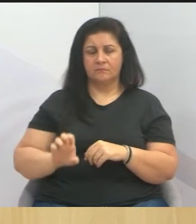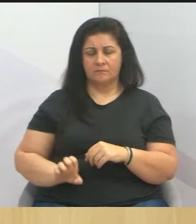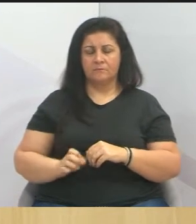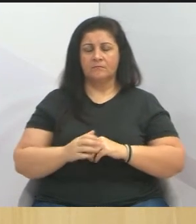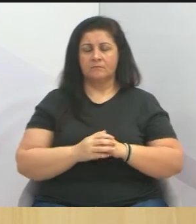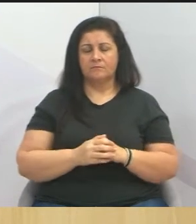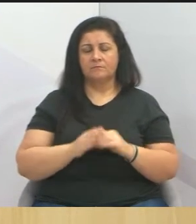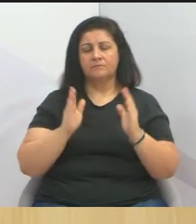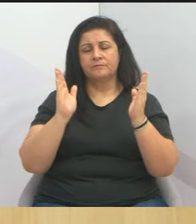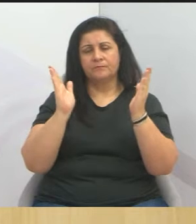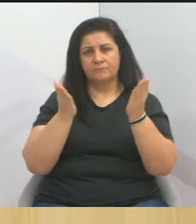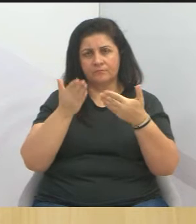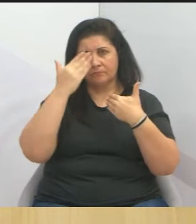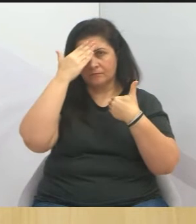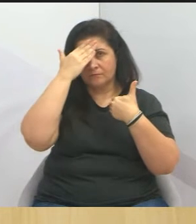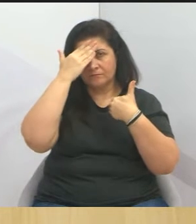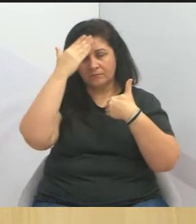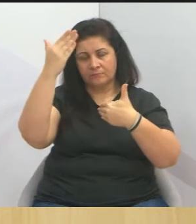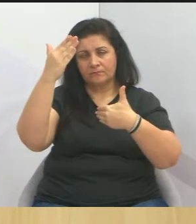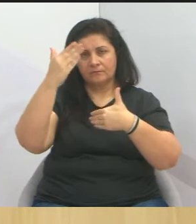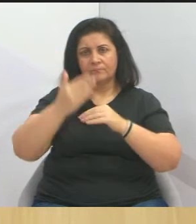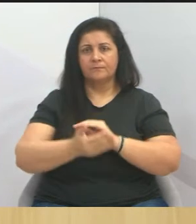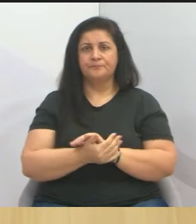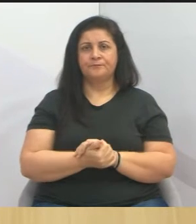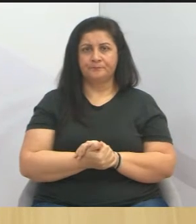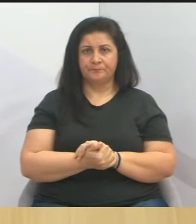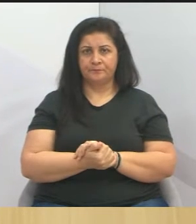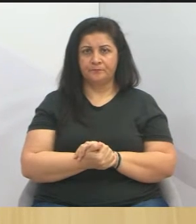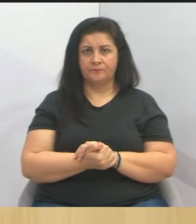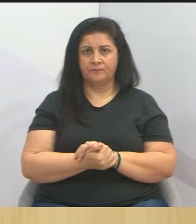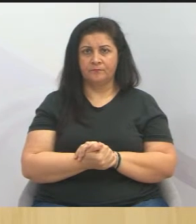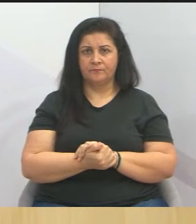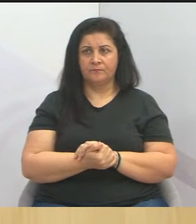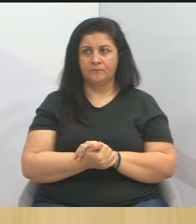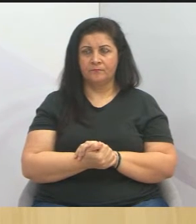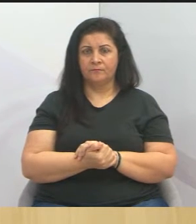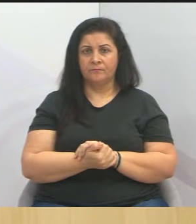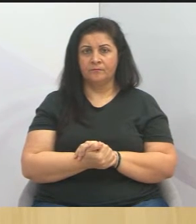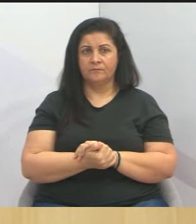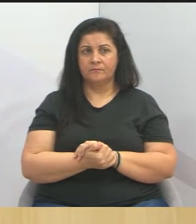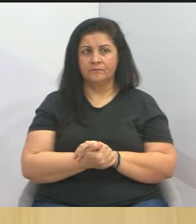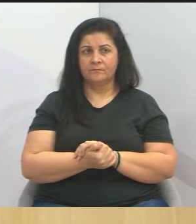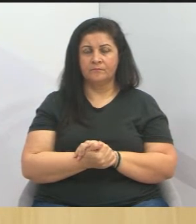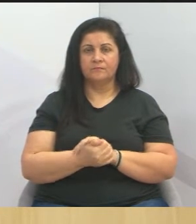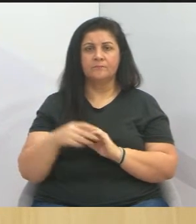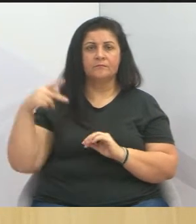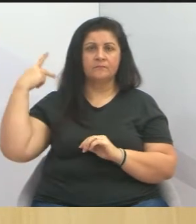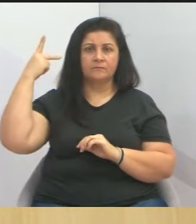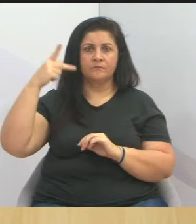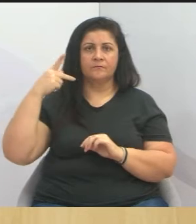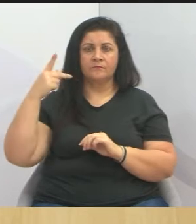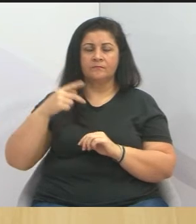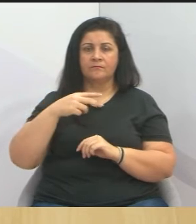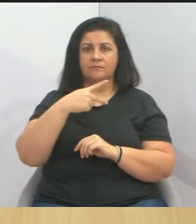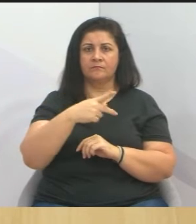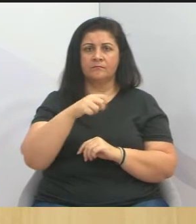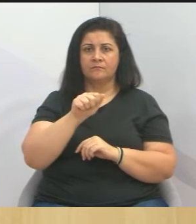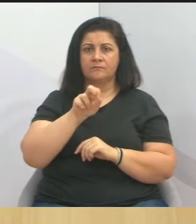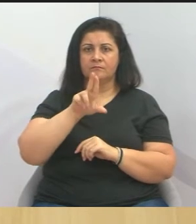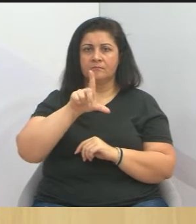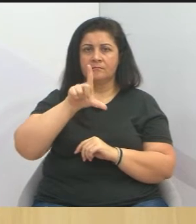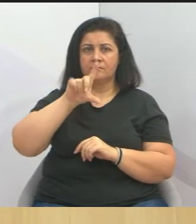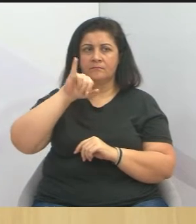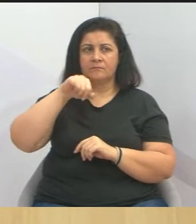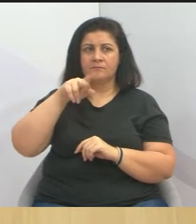e antecipando agradecimento pela atenção dispensada subscrevemos autoria vereador Paulinho